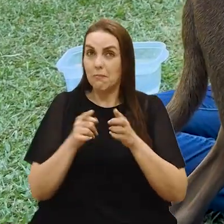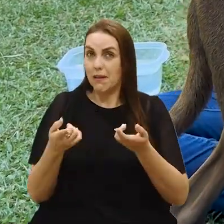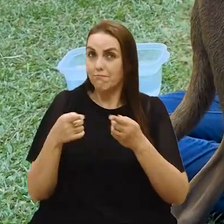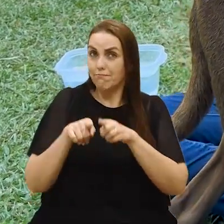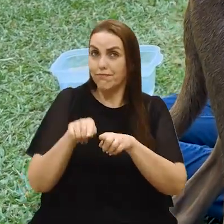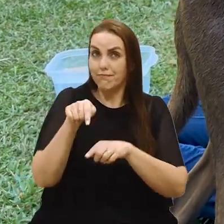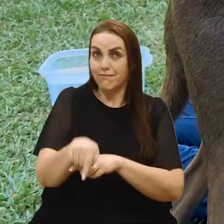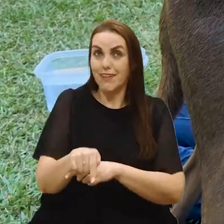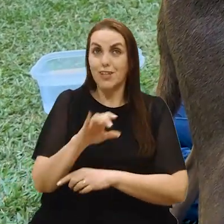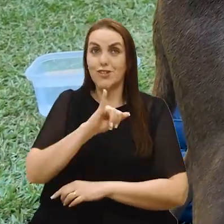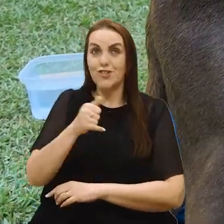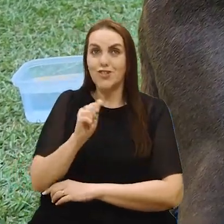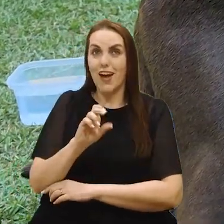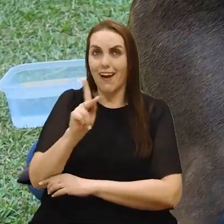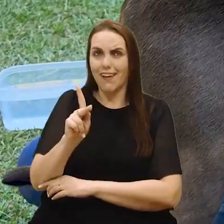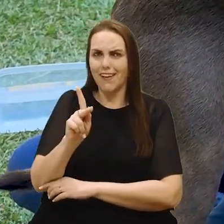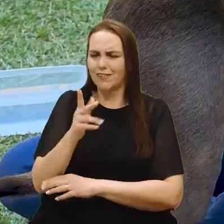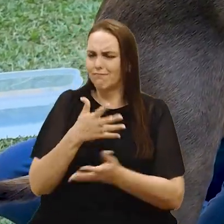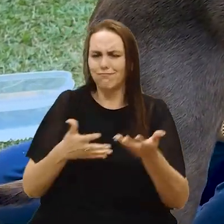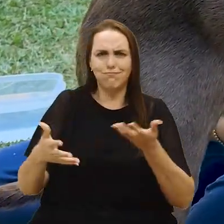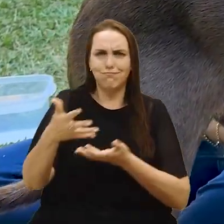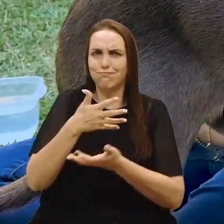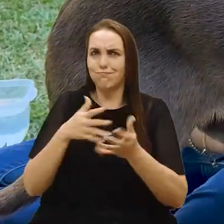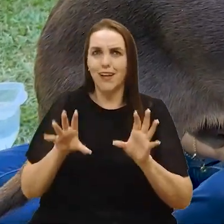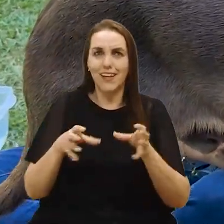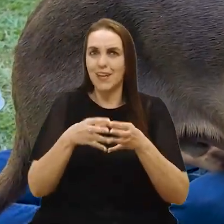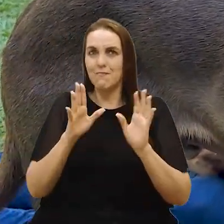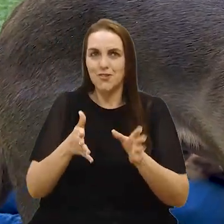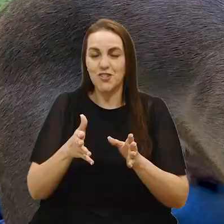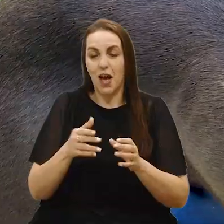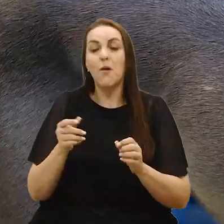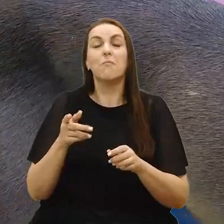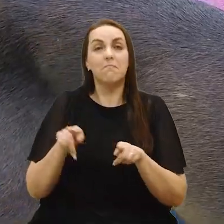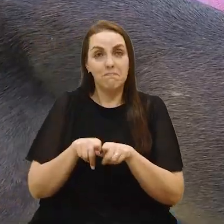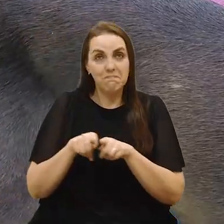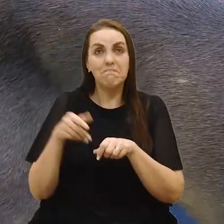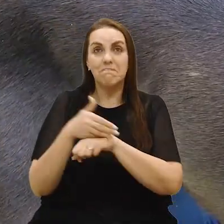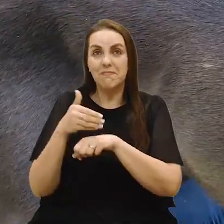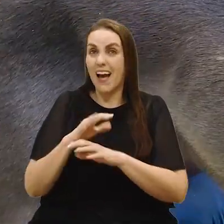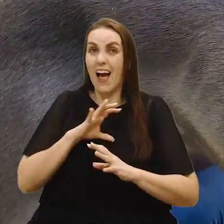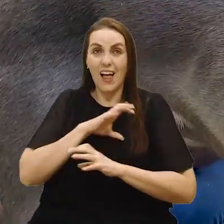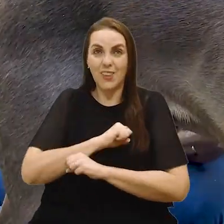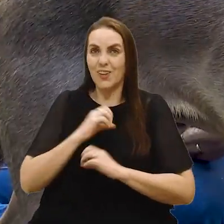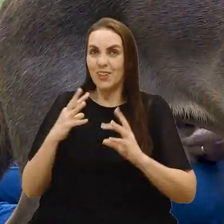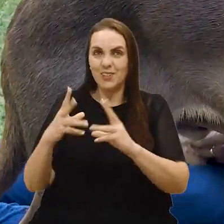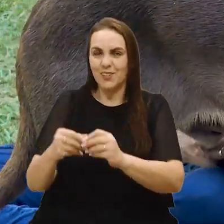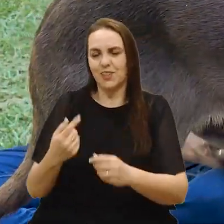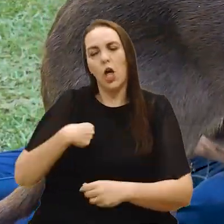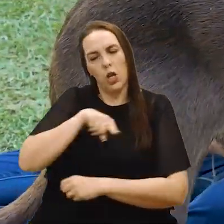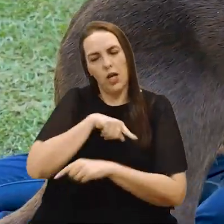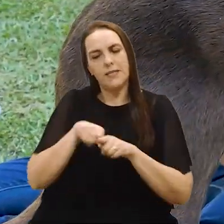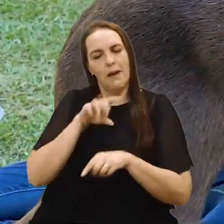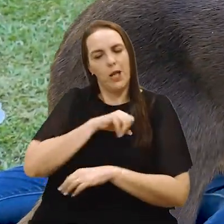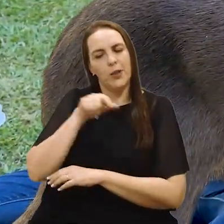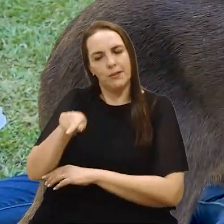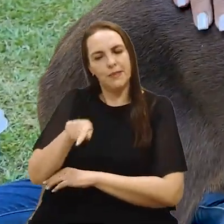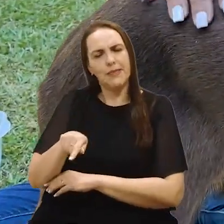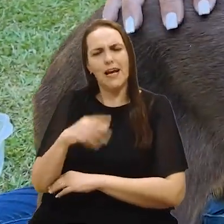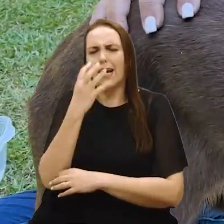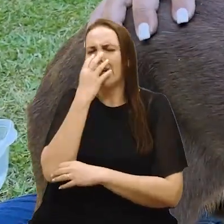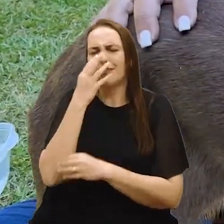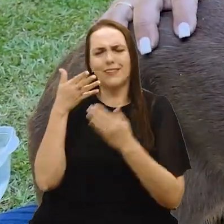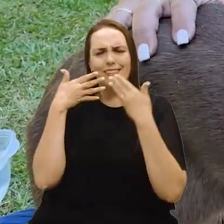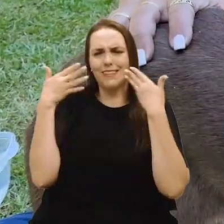Jack, vereadora. Isso mesmo. Totalmente enturmado com a nossa equipe já, né? Muito enturmado, ele adora todo mundo. Nós também adoramos ele, vereadora. Que ele bom. É um cão